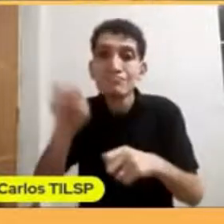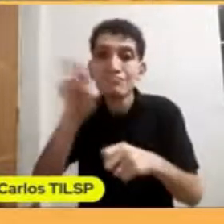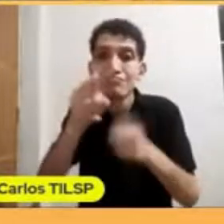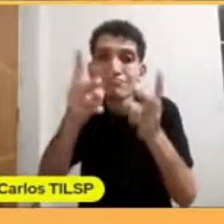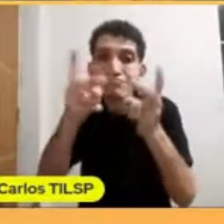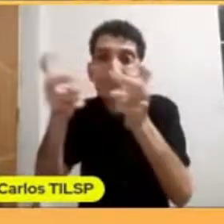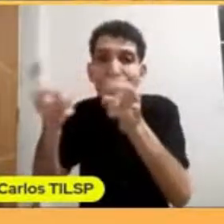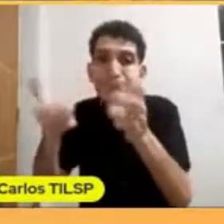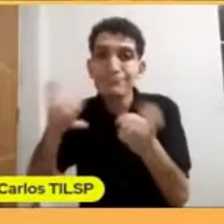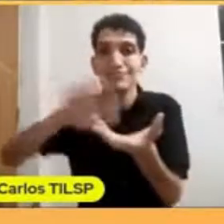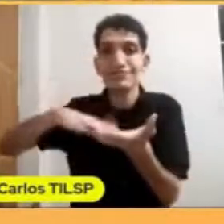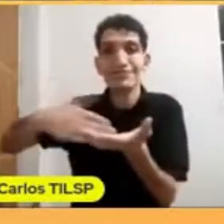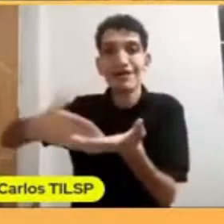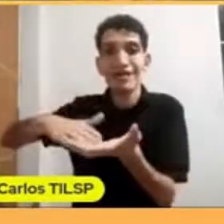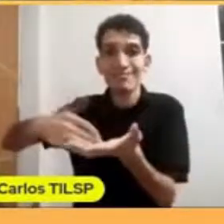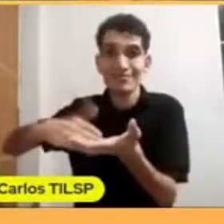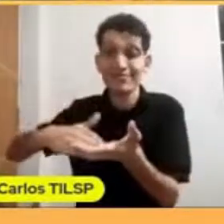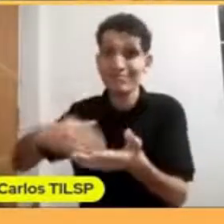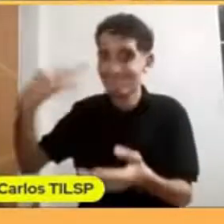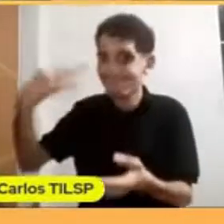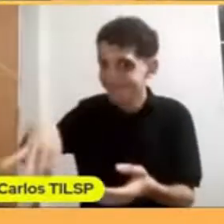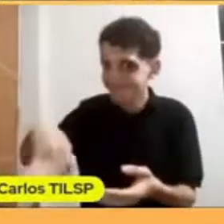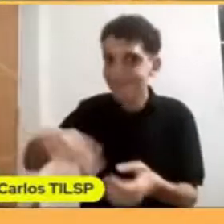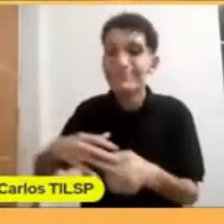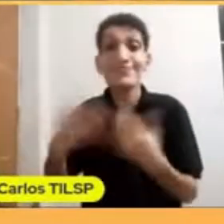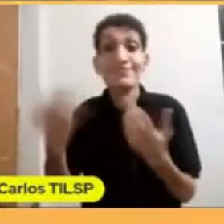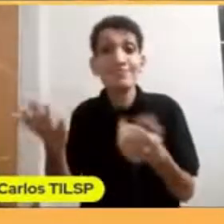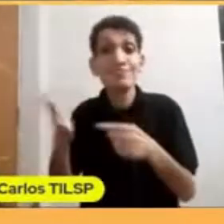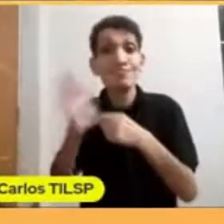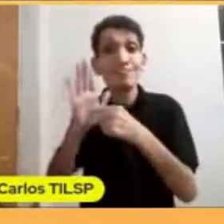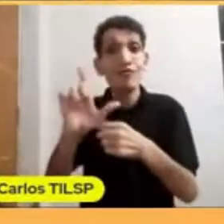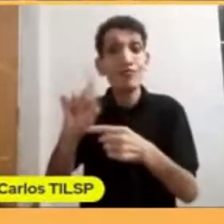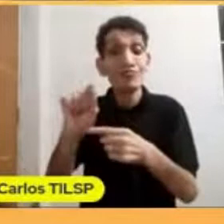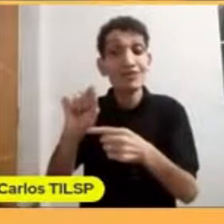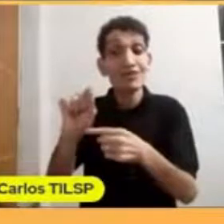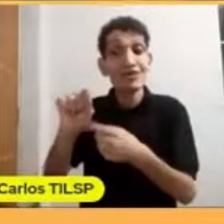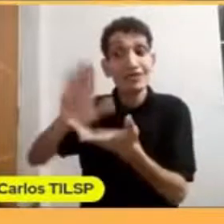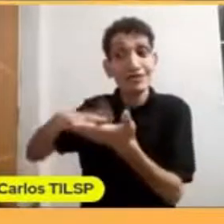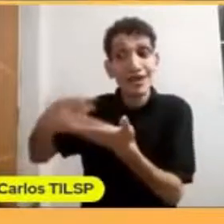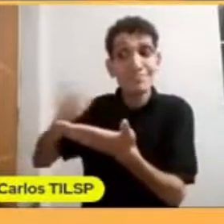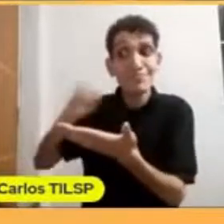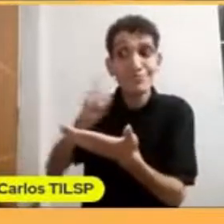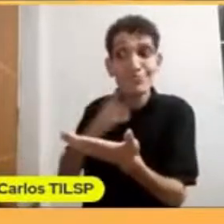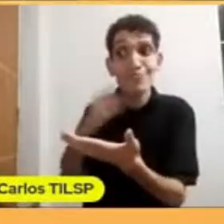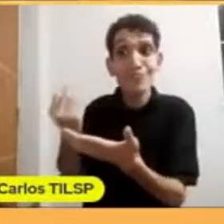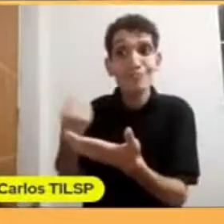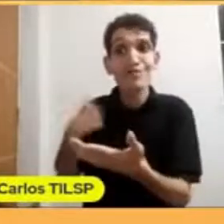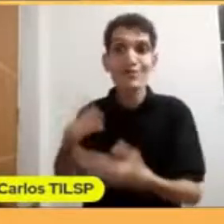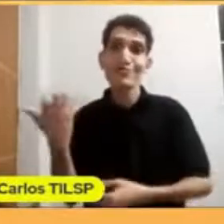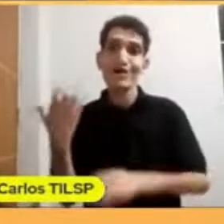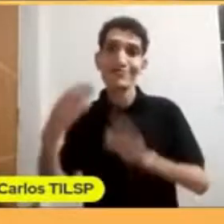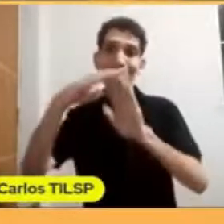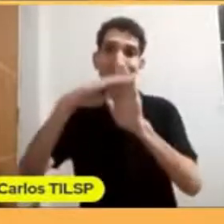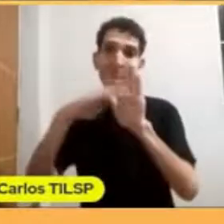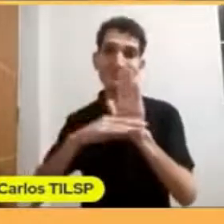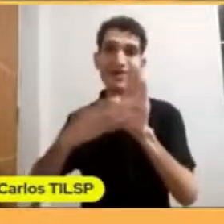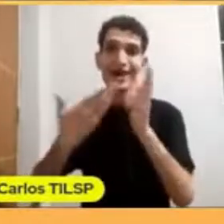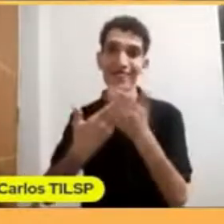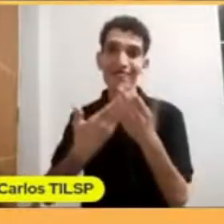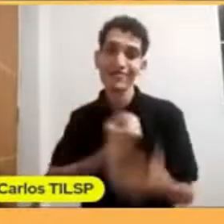e ele interpretar, tá certo? Então, essas particularidades a gente vai falar um pouquinho aqui nessa aula 3, tá certo?